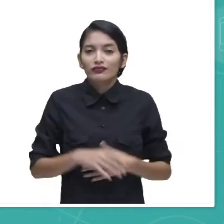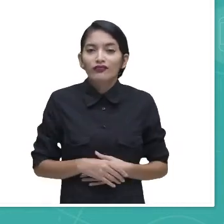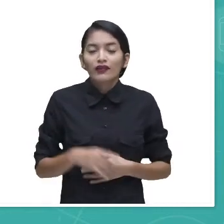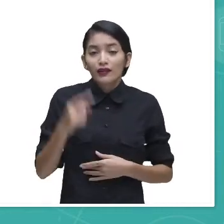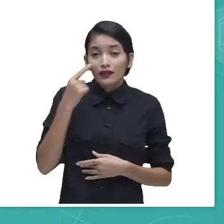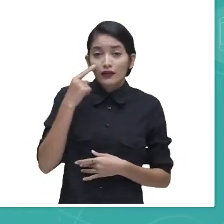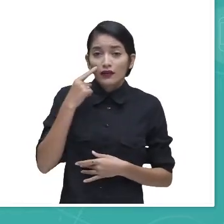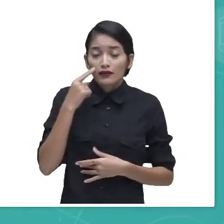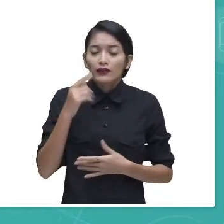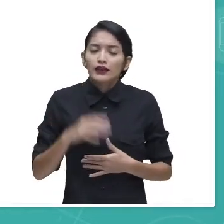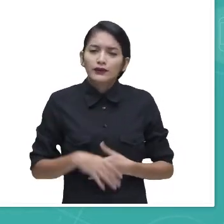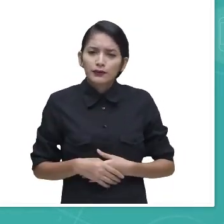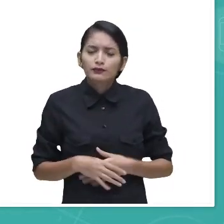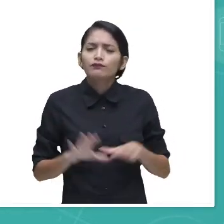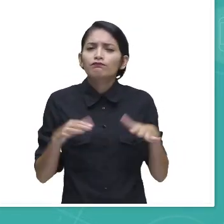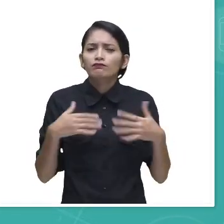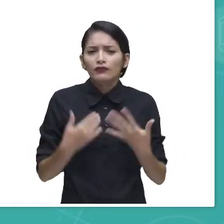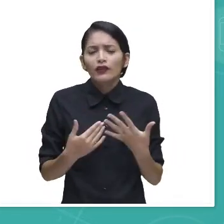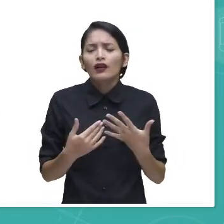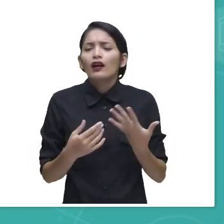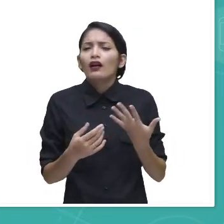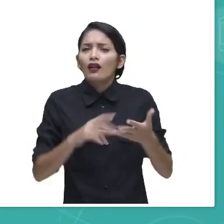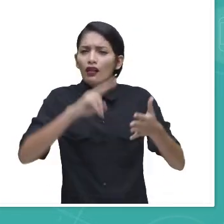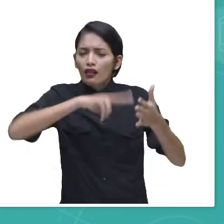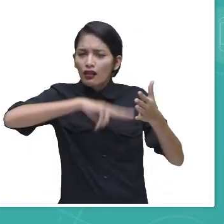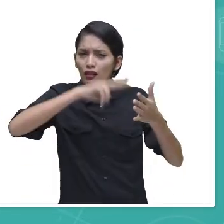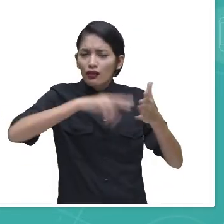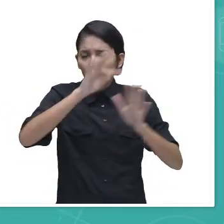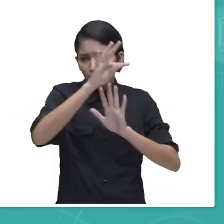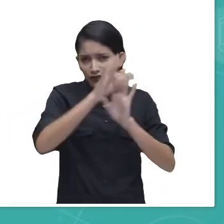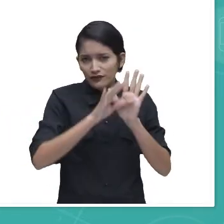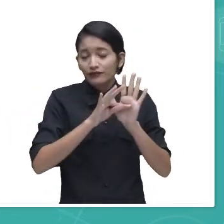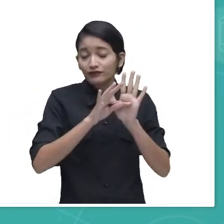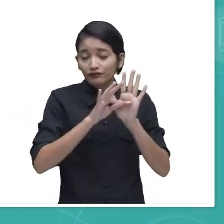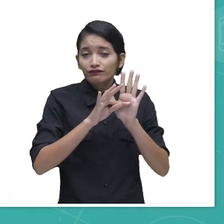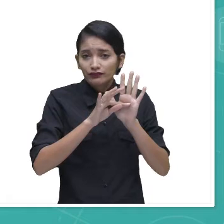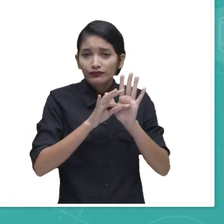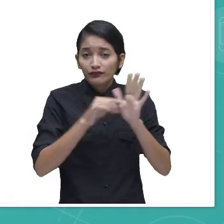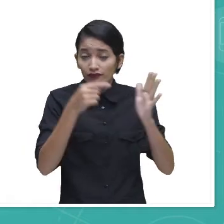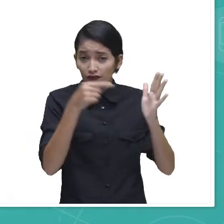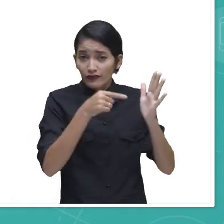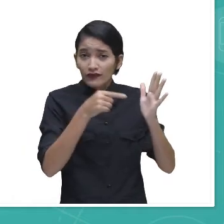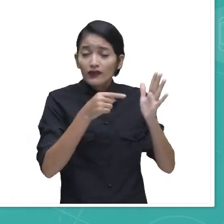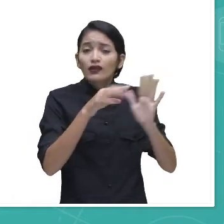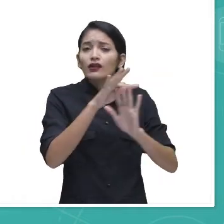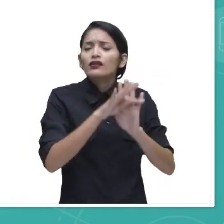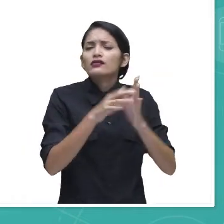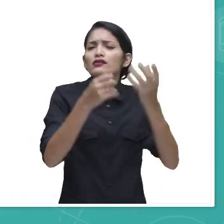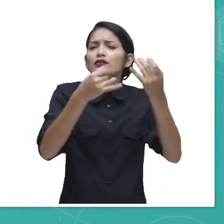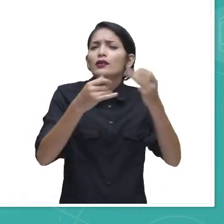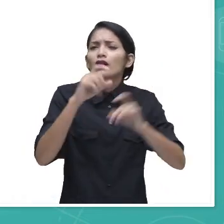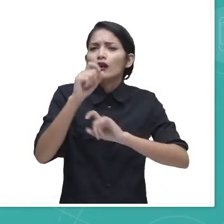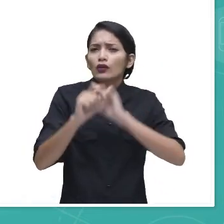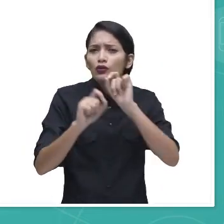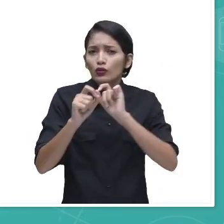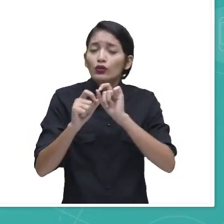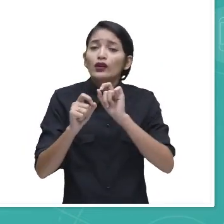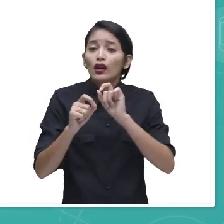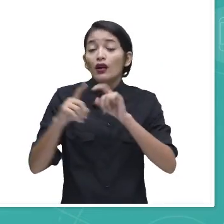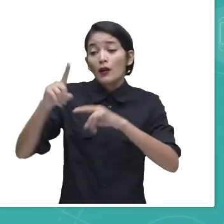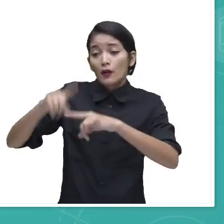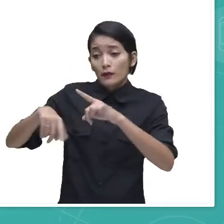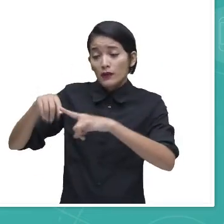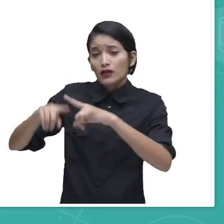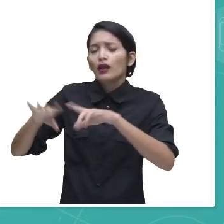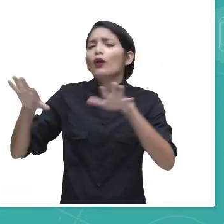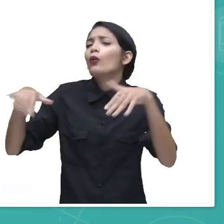observem aí na leitura do texto, você nota que o texto ele está falando de um produto,